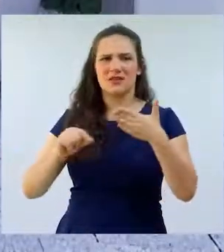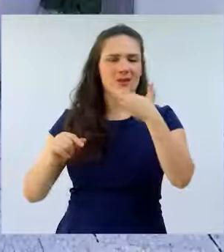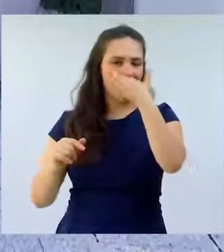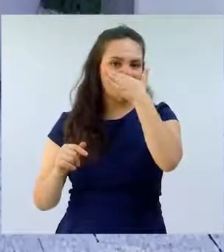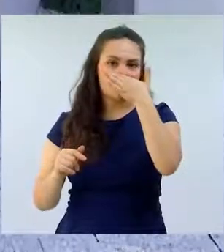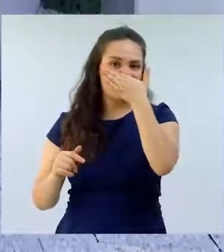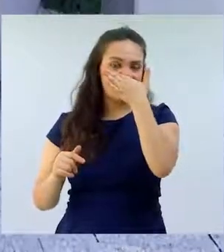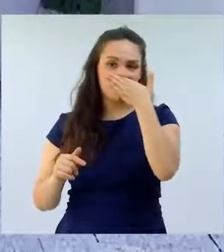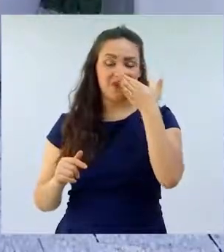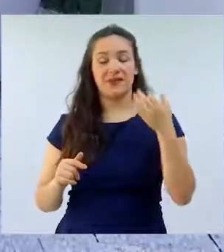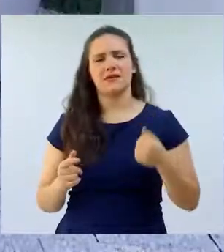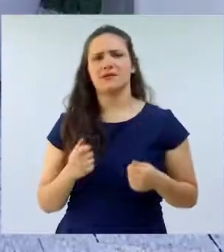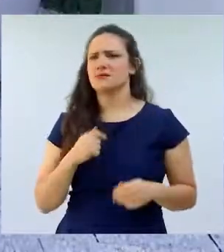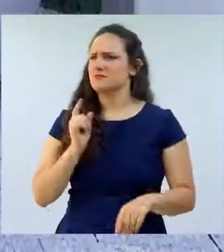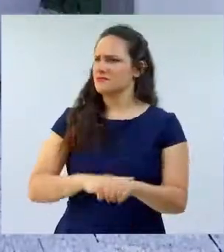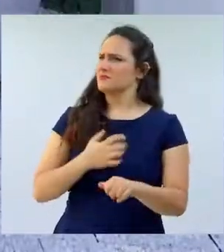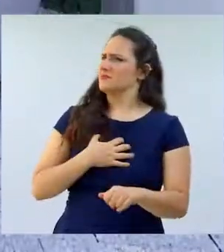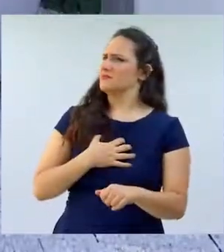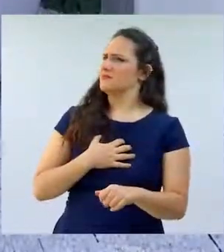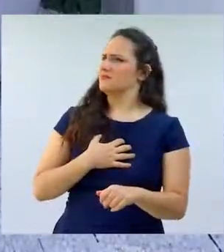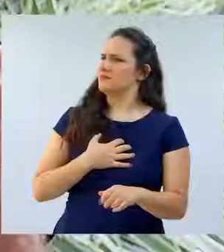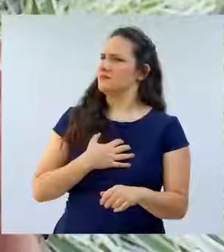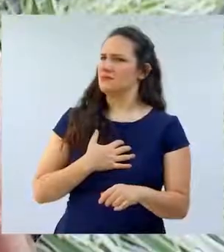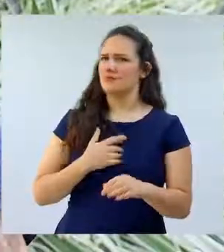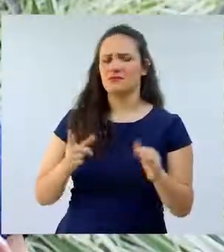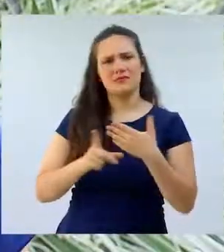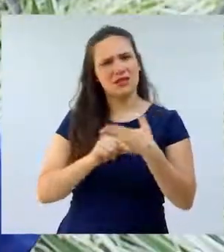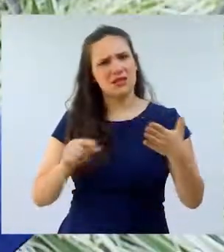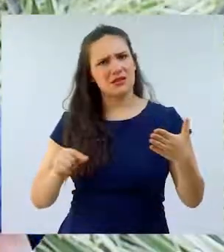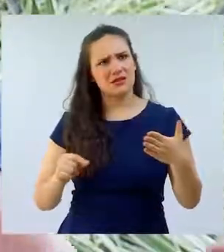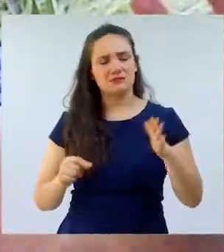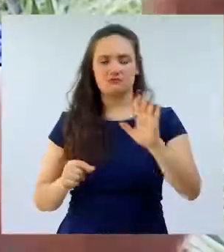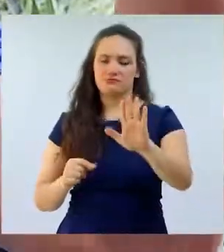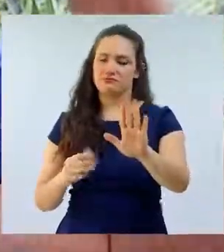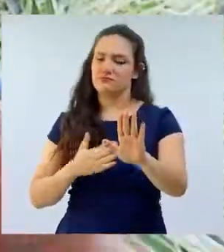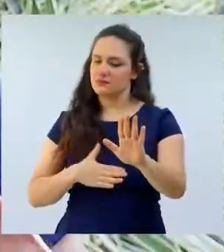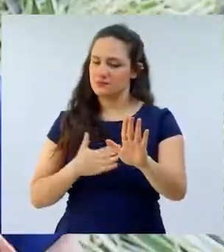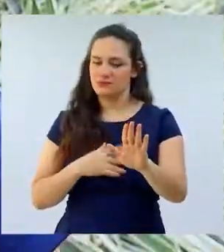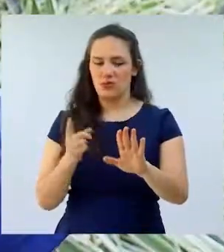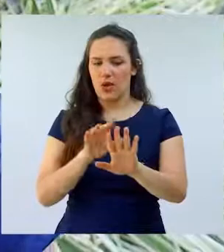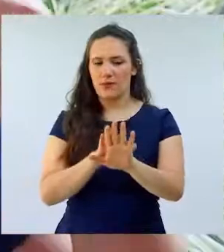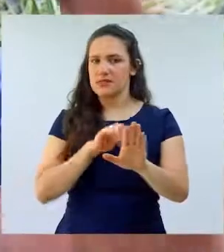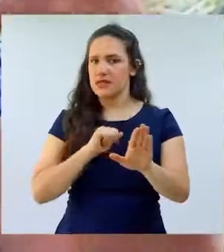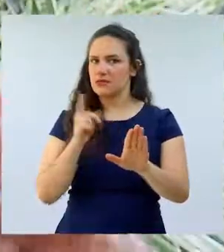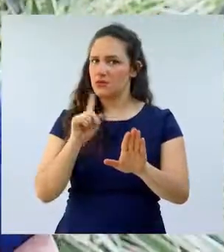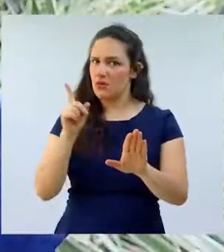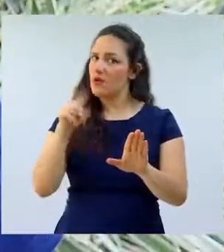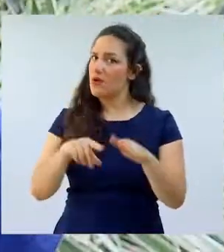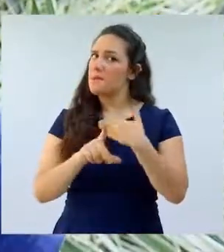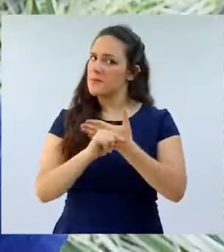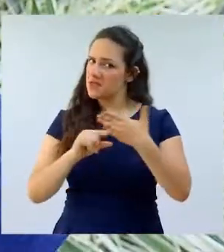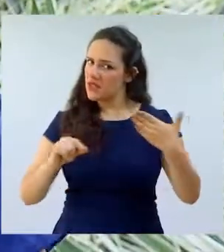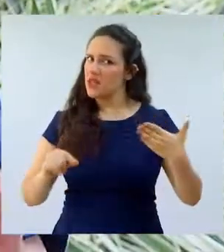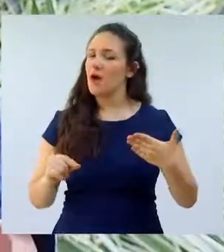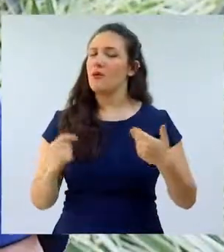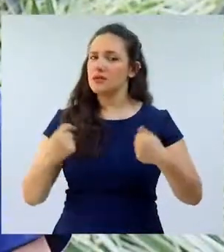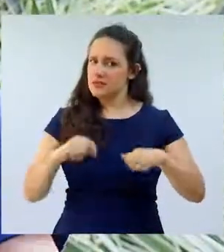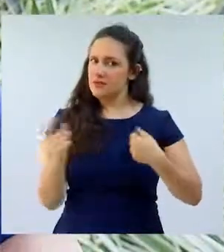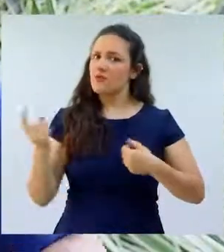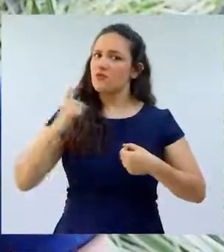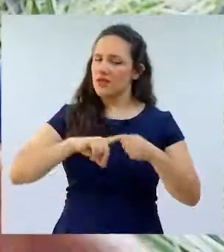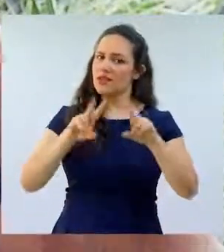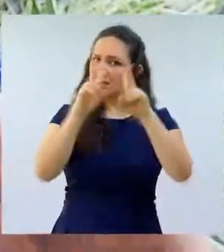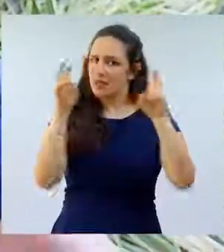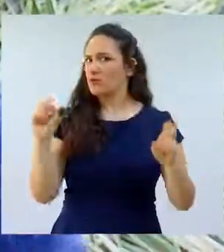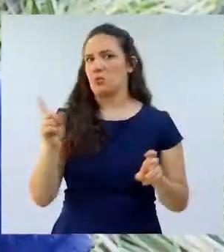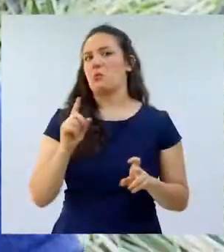Pantanal com você. Aí eu acho que isso me pegou assim, e me chamou para voltar para minha origem, né, cara, que era o Pantanal. E aí